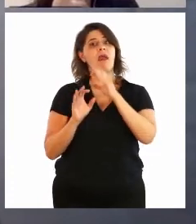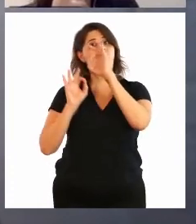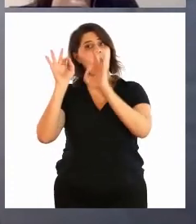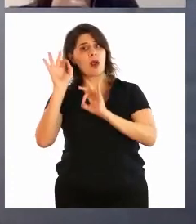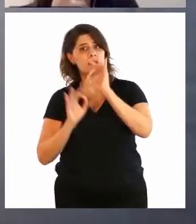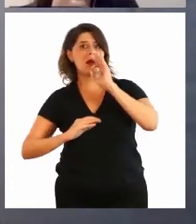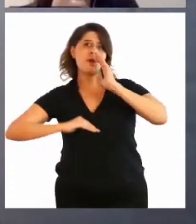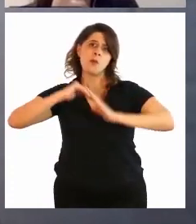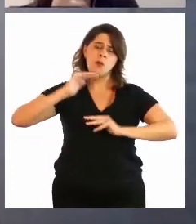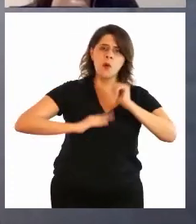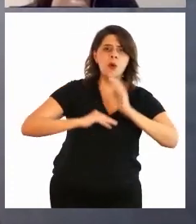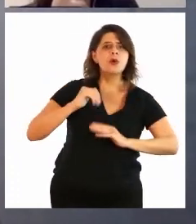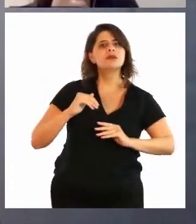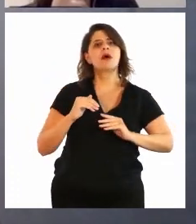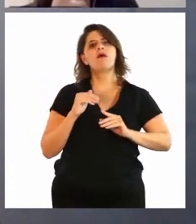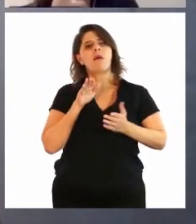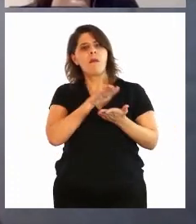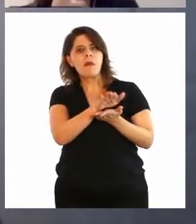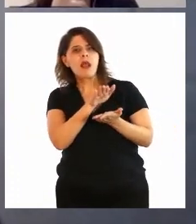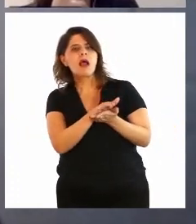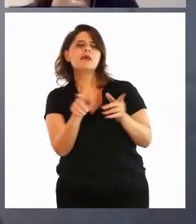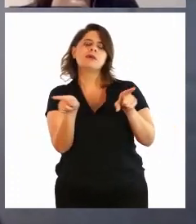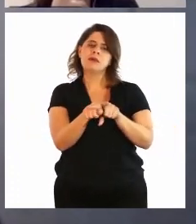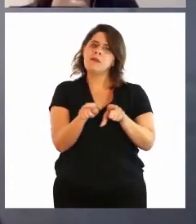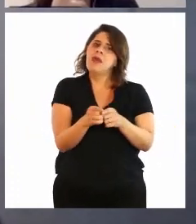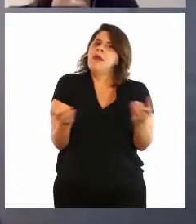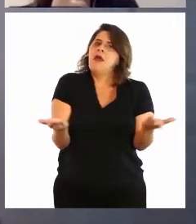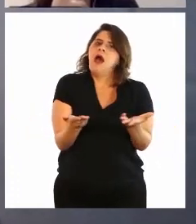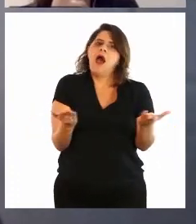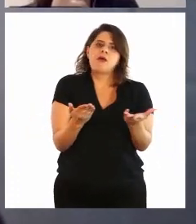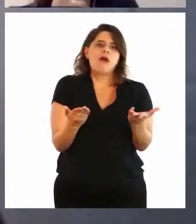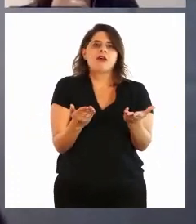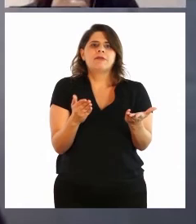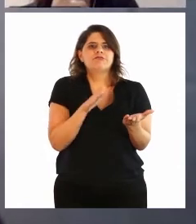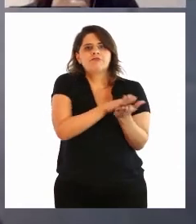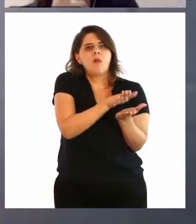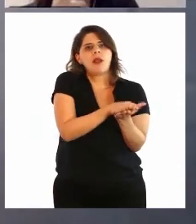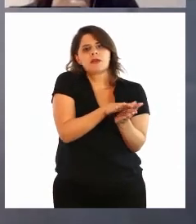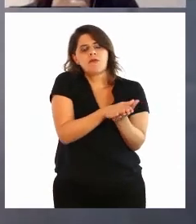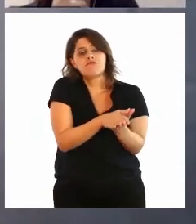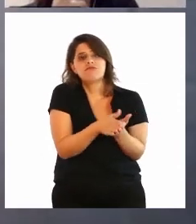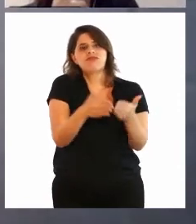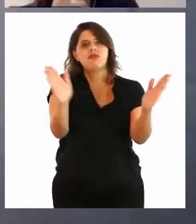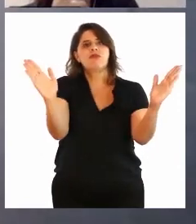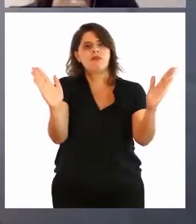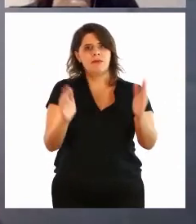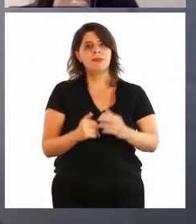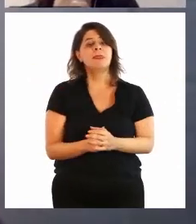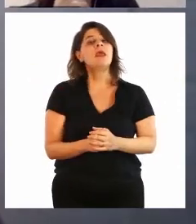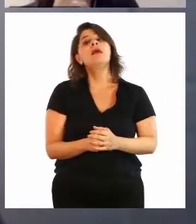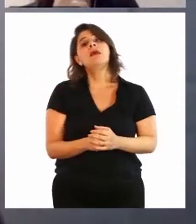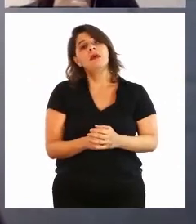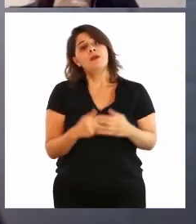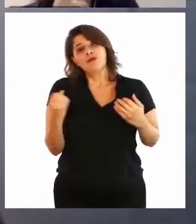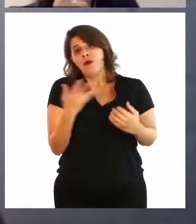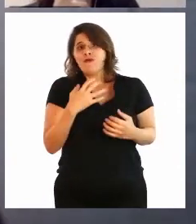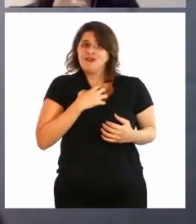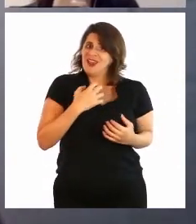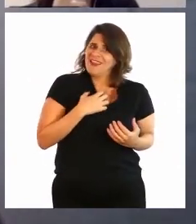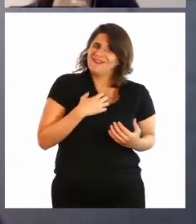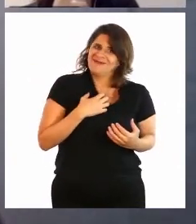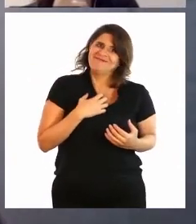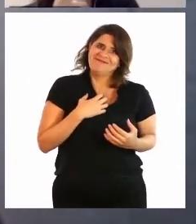elaboração e na produção, tanto da publicação quanto agora desse lançamento nesse novo formato, e também a